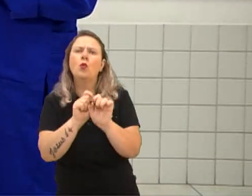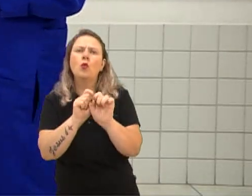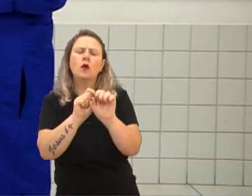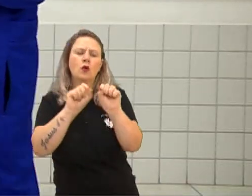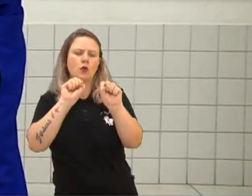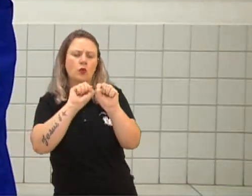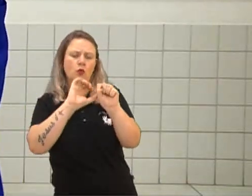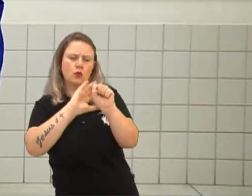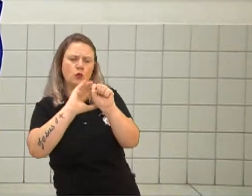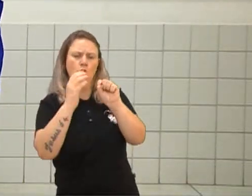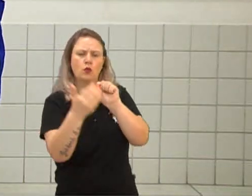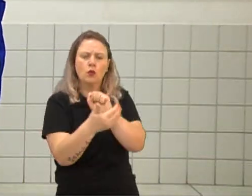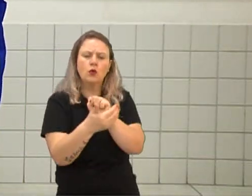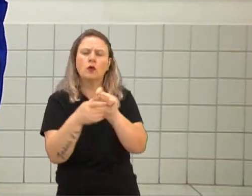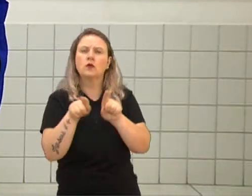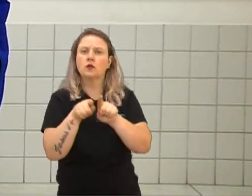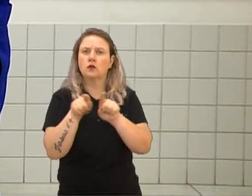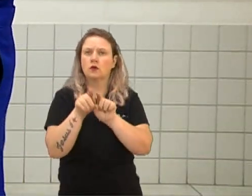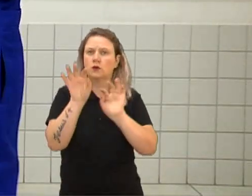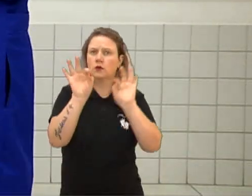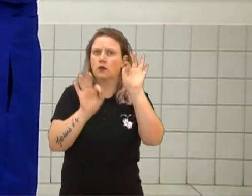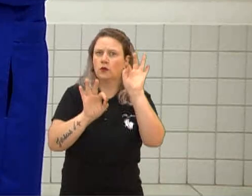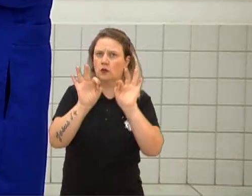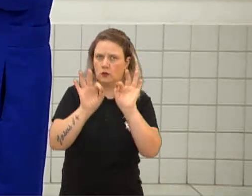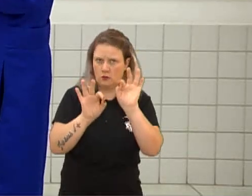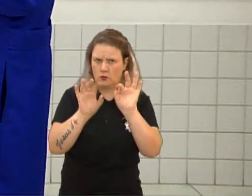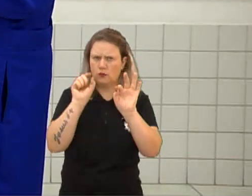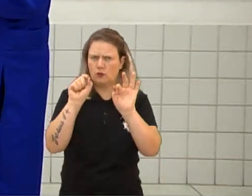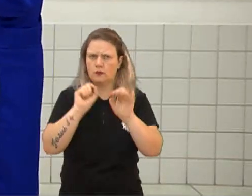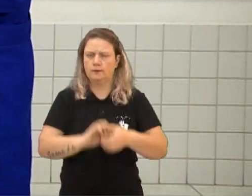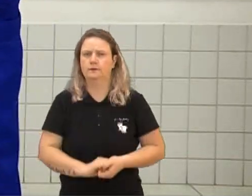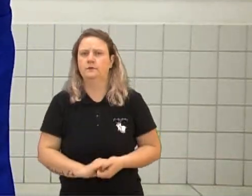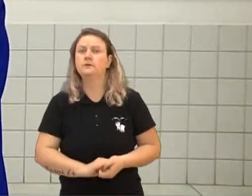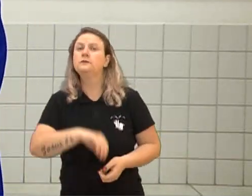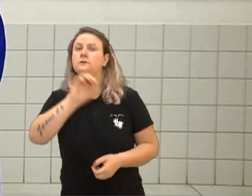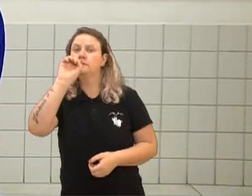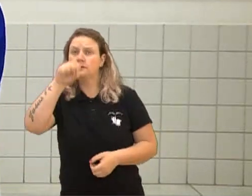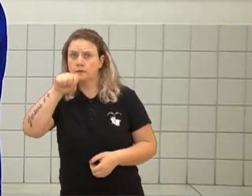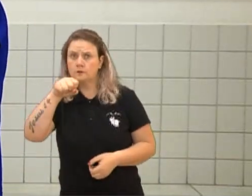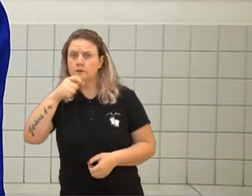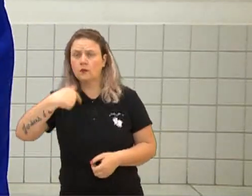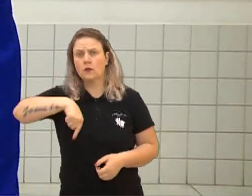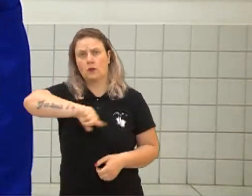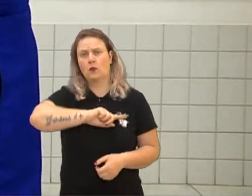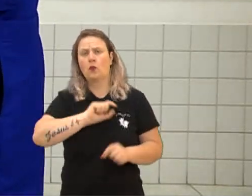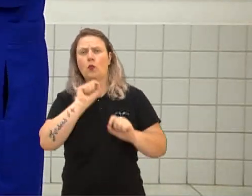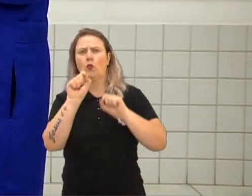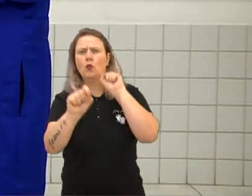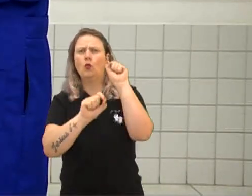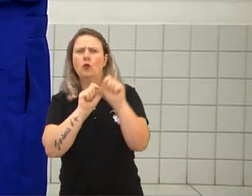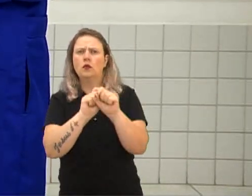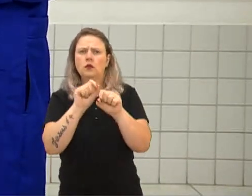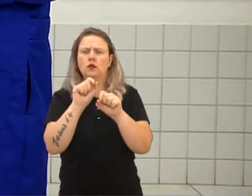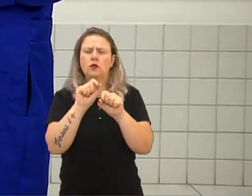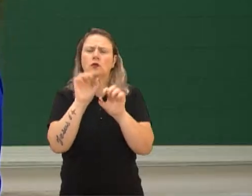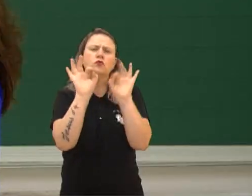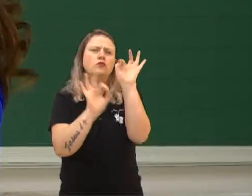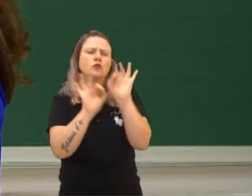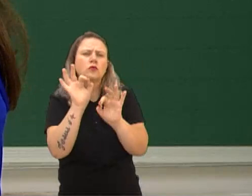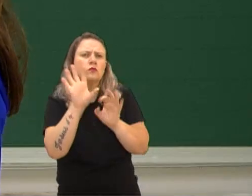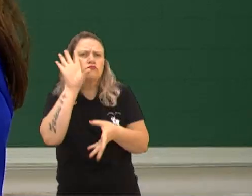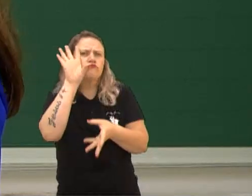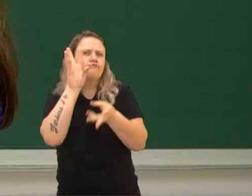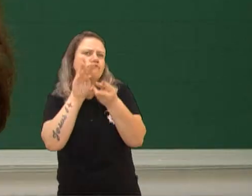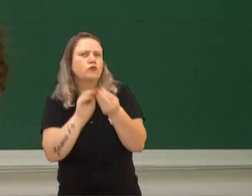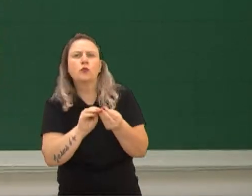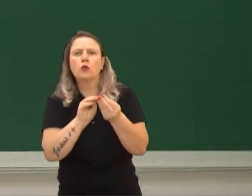gente organizou, né? Organizou, mas sim, nós colocamos aqui para que a gente pudesse entender